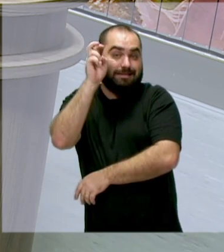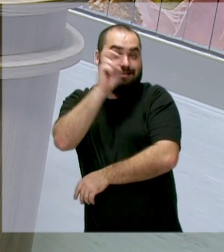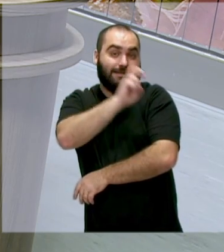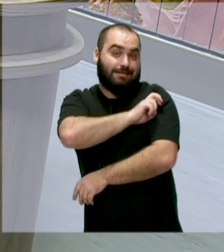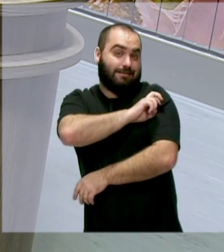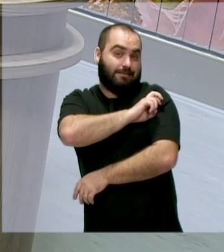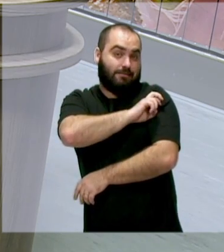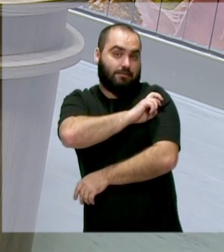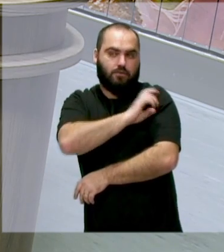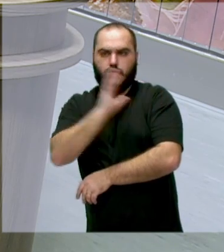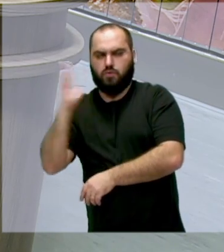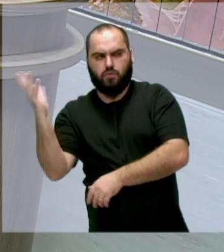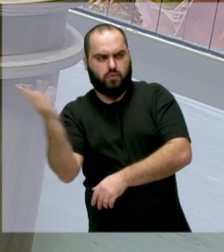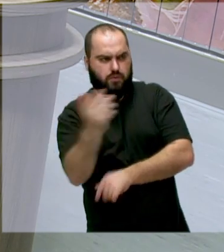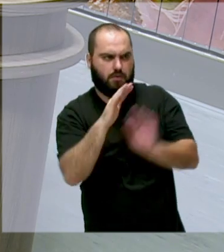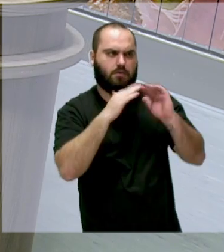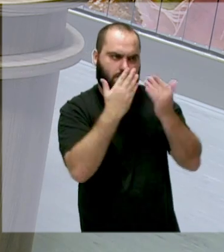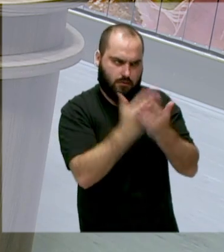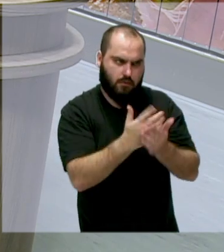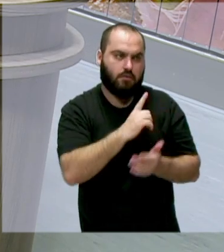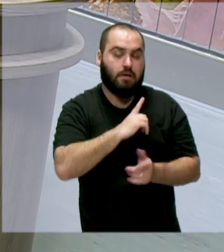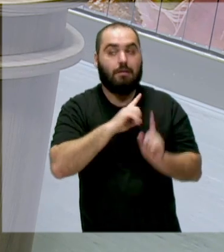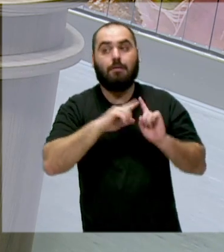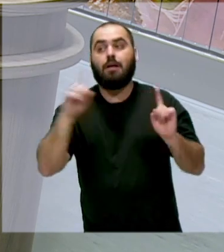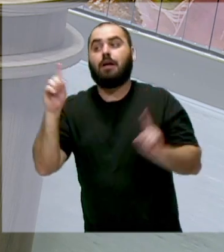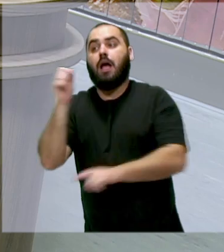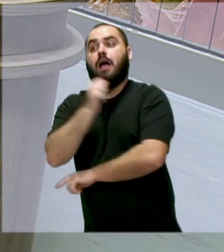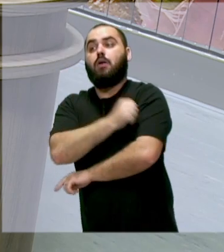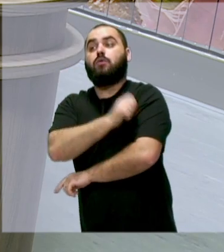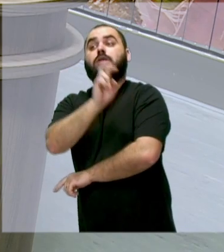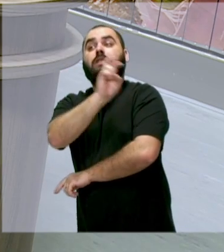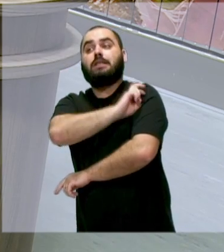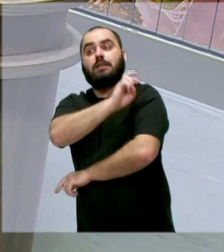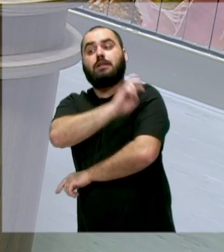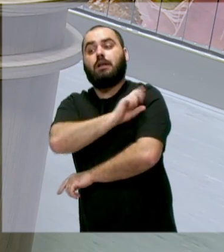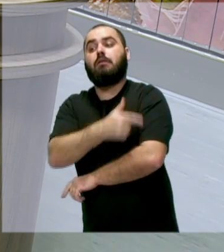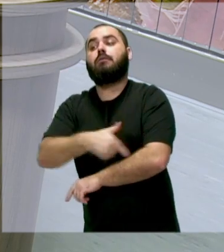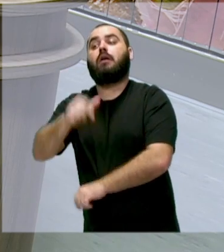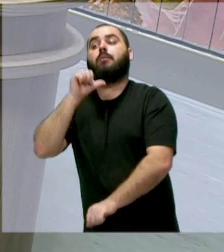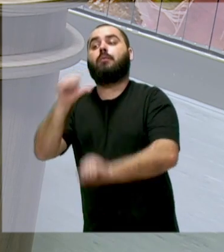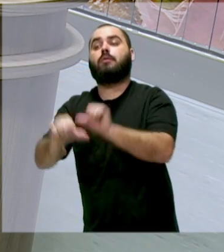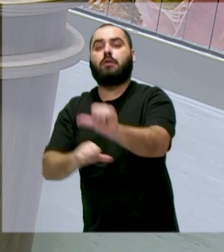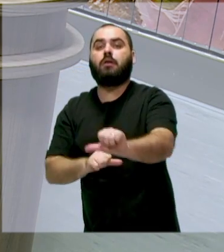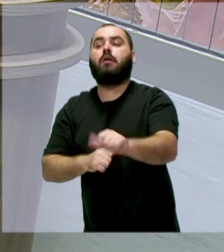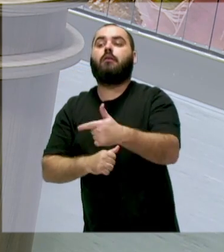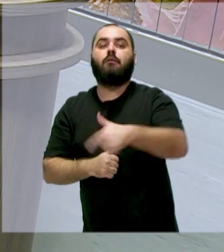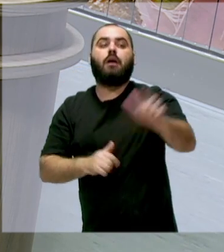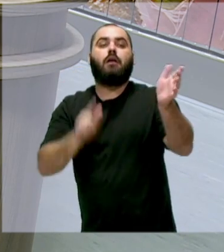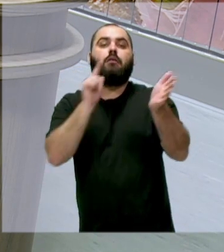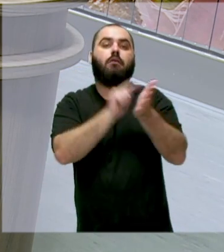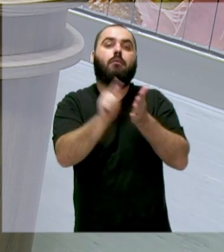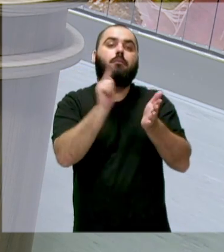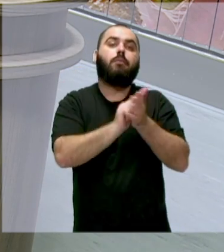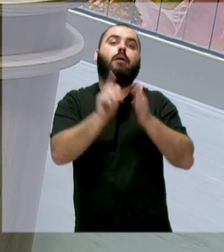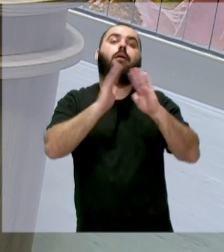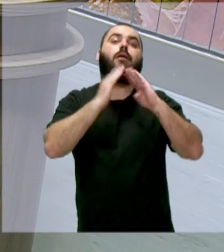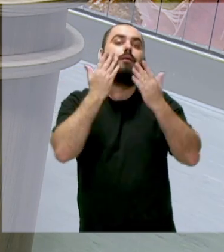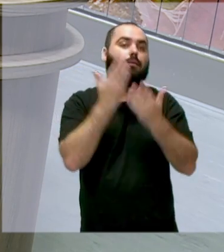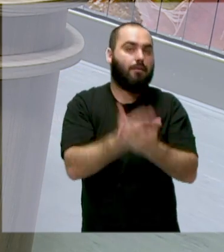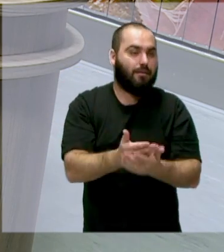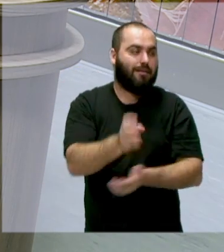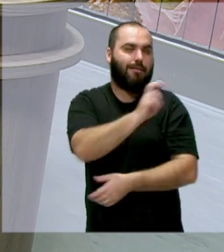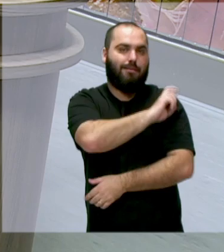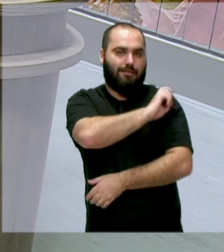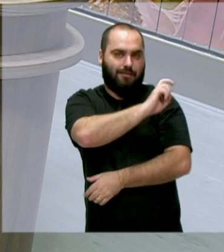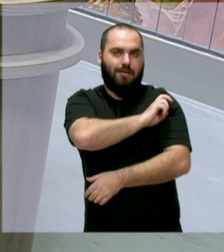escola recebe treinamento, mas a quinta série que vai fazer a atividade, a quinta série vai fazer um mutirão de limpeza na escola, em torno da escola, vai